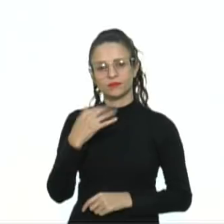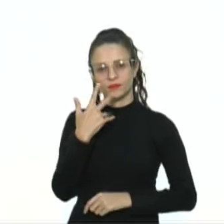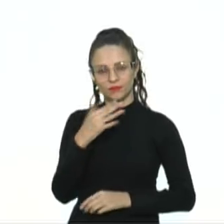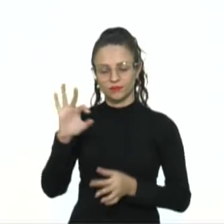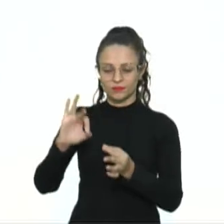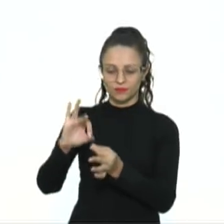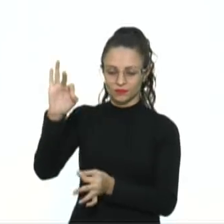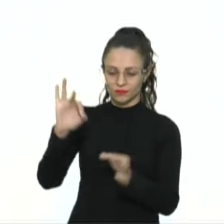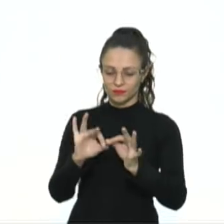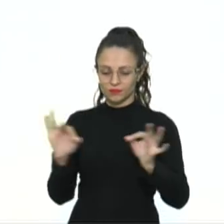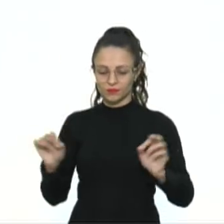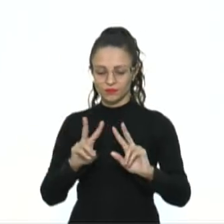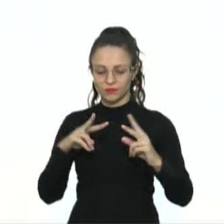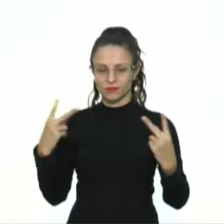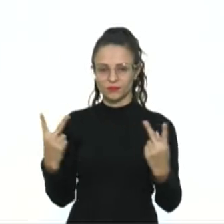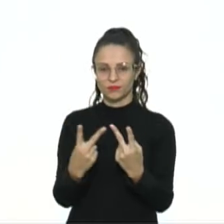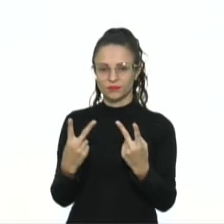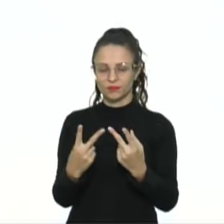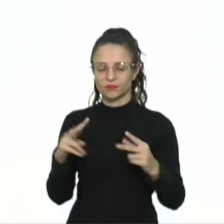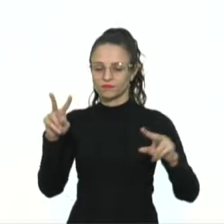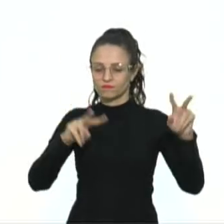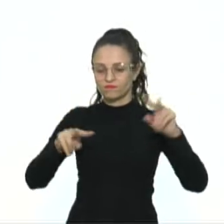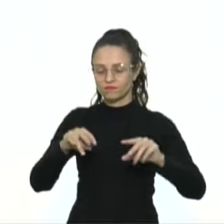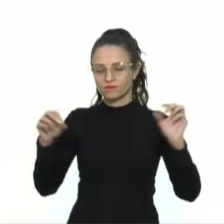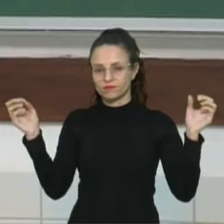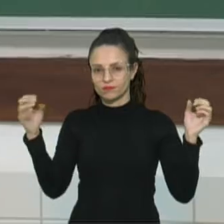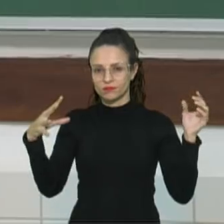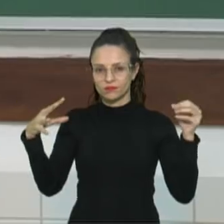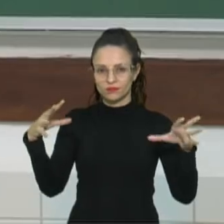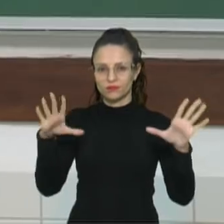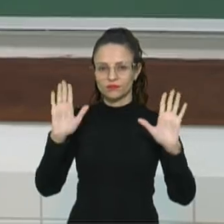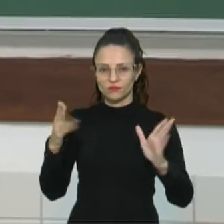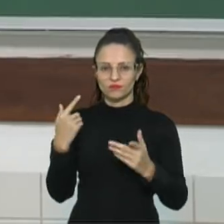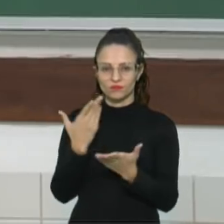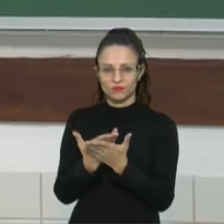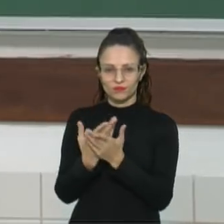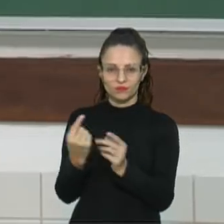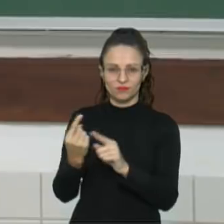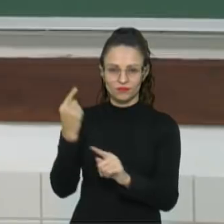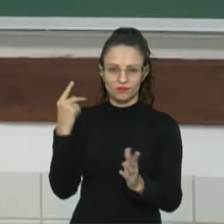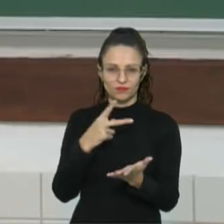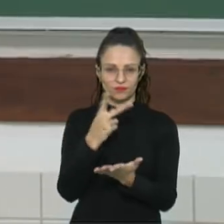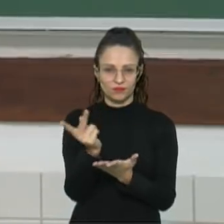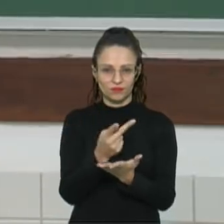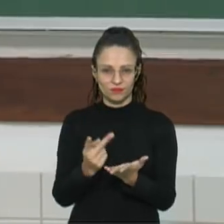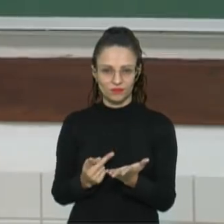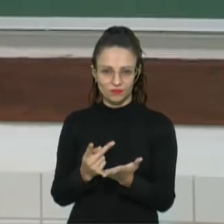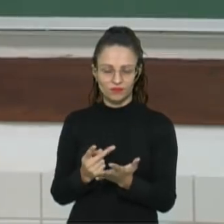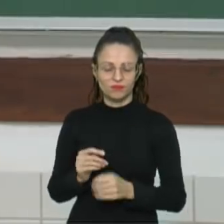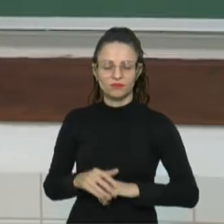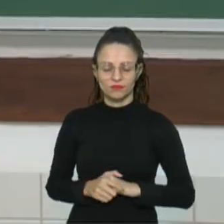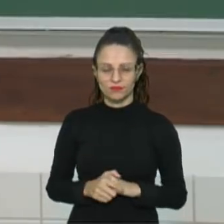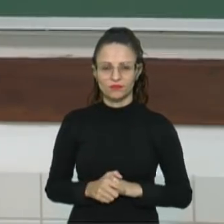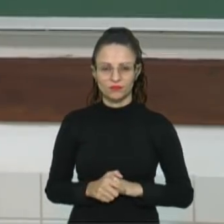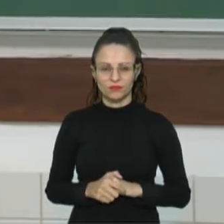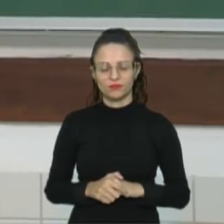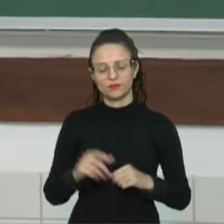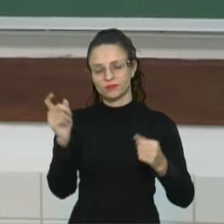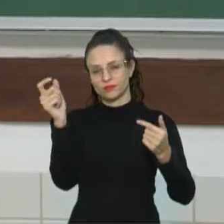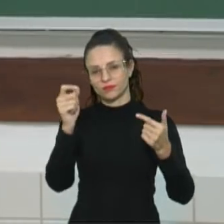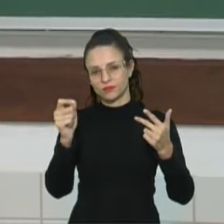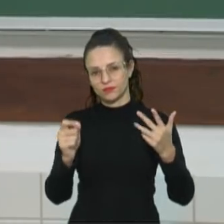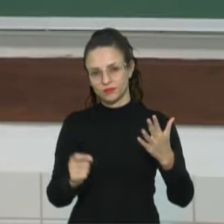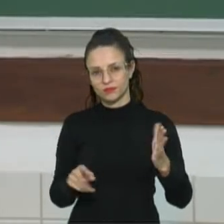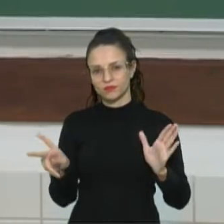profundidade, o volume, o efeito luminoso, né? Que a gente trabalhou a questão do desenho. Então, são alguns dos elementos